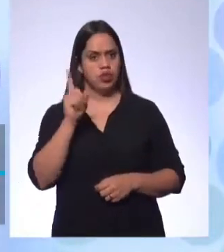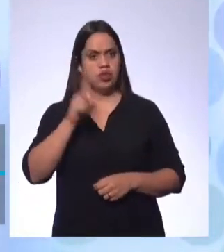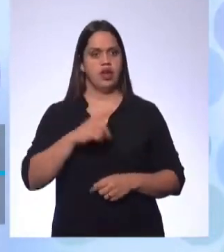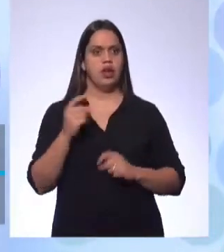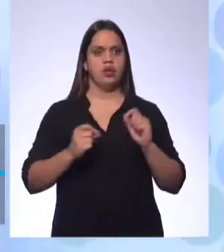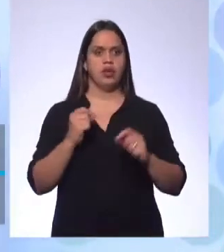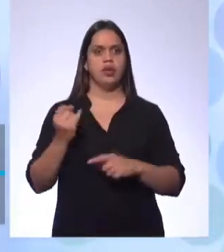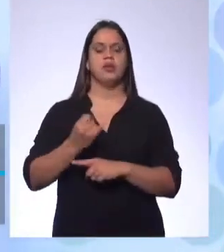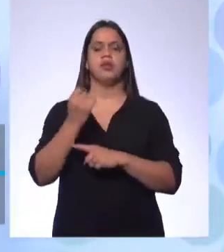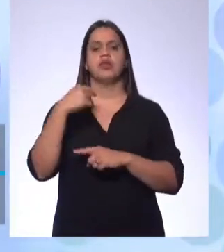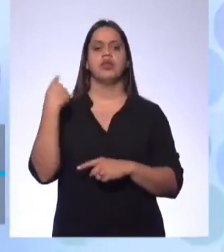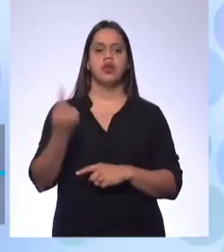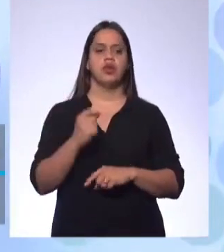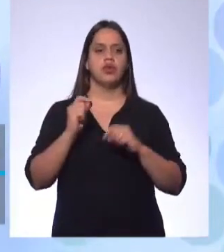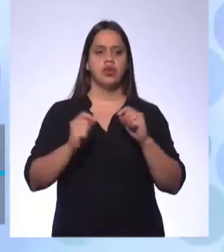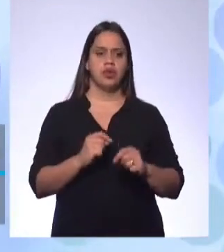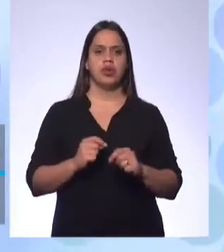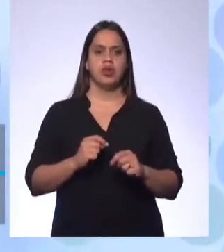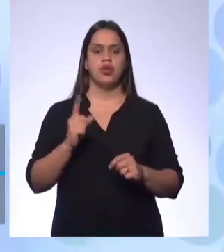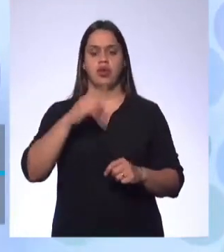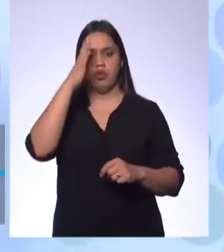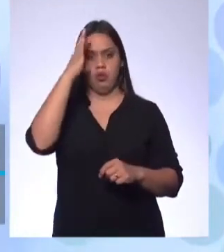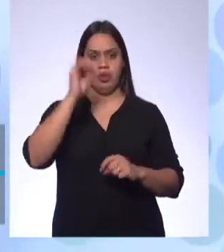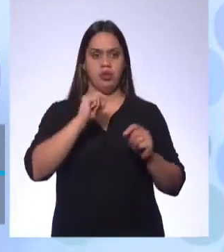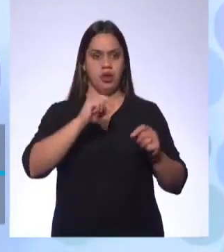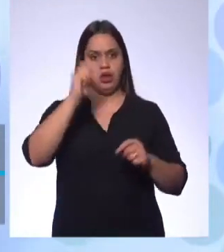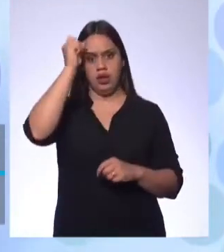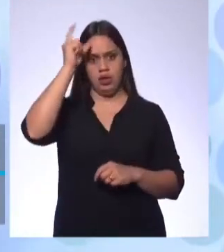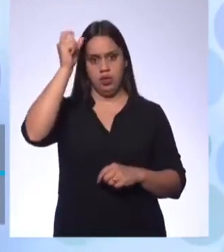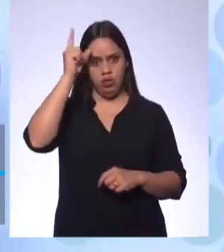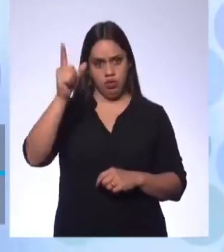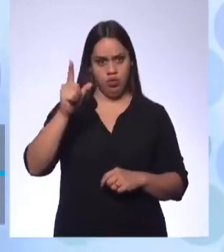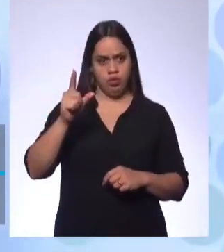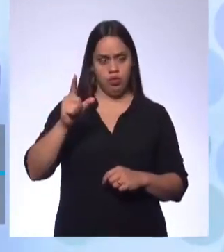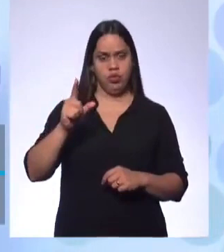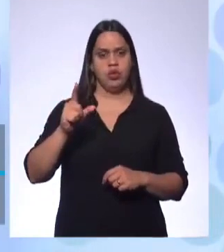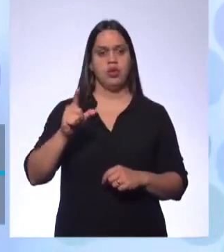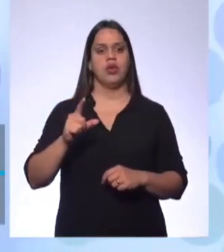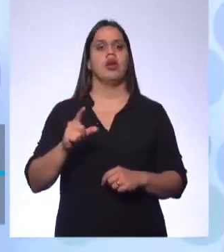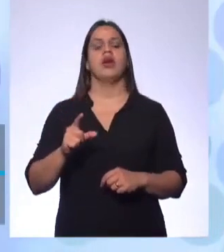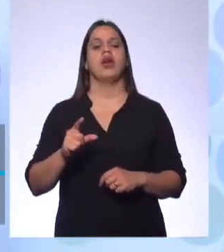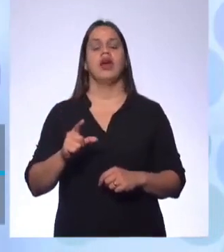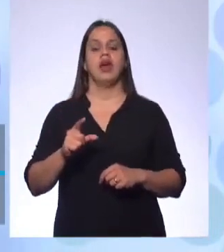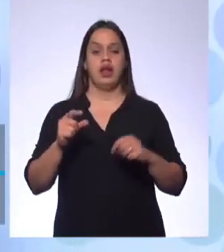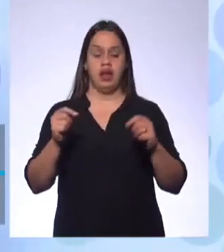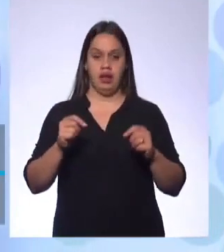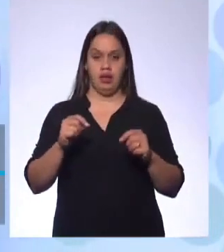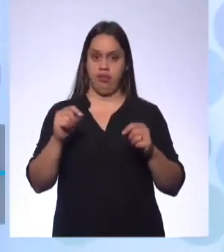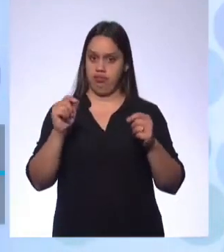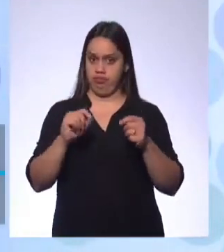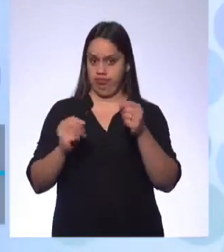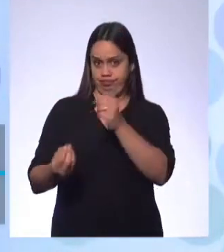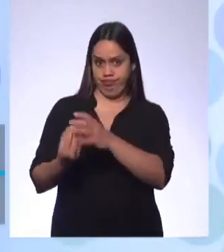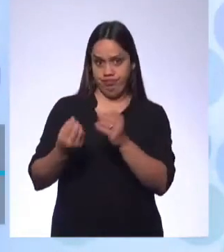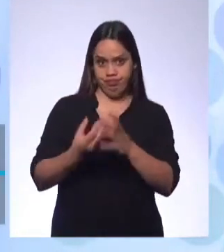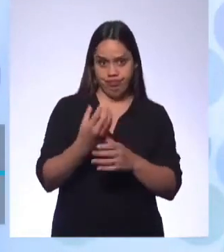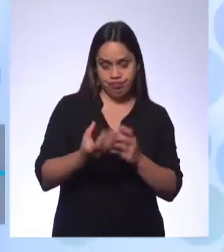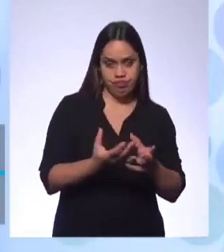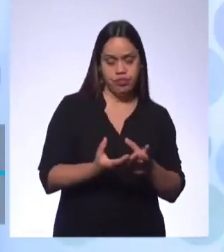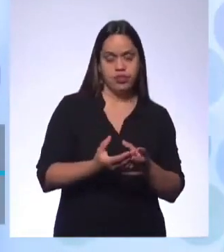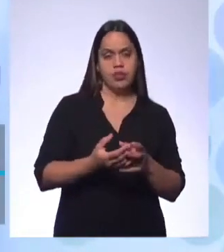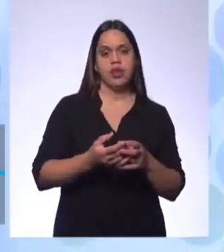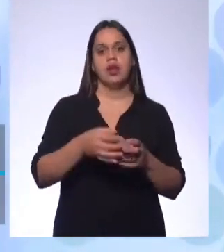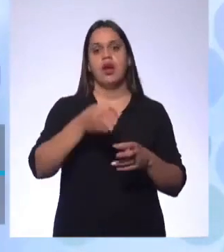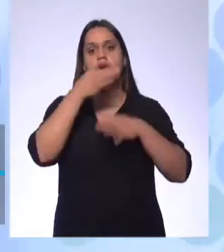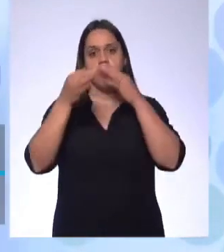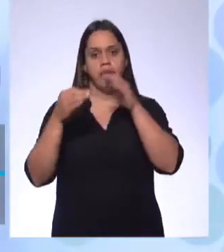muito importante nós entendermos que a cultura, ela produz senso comum através dessas repetições